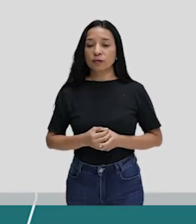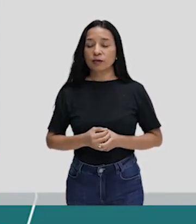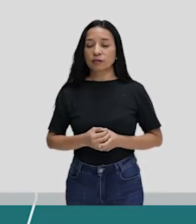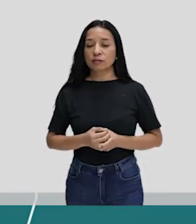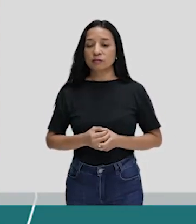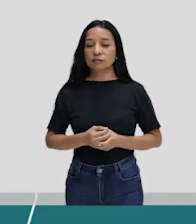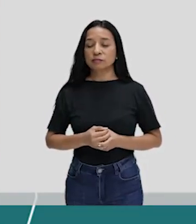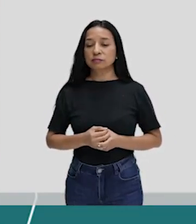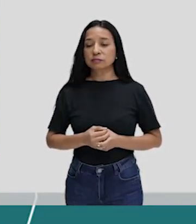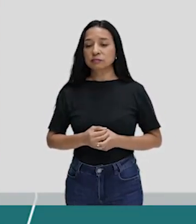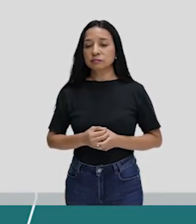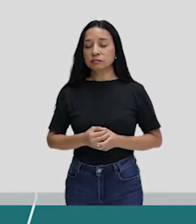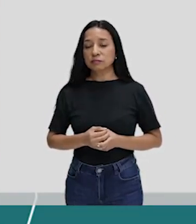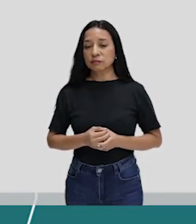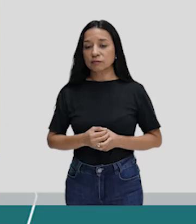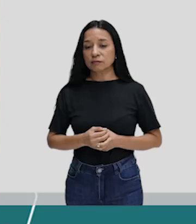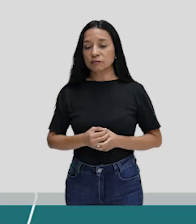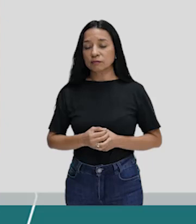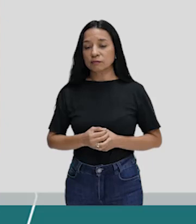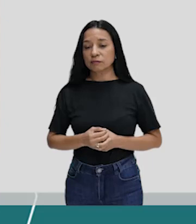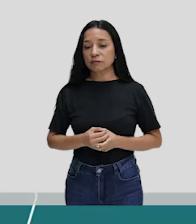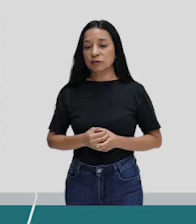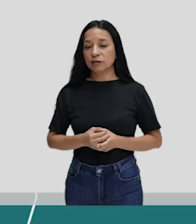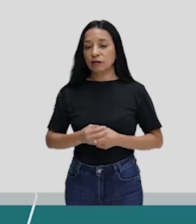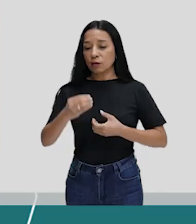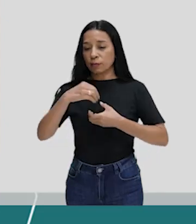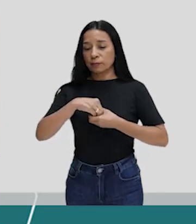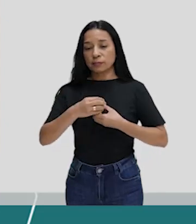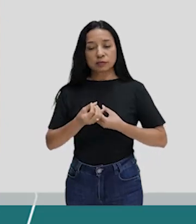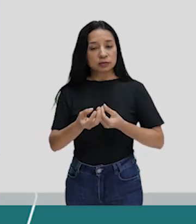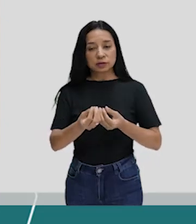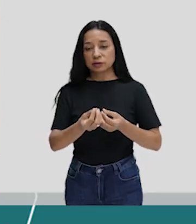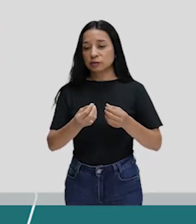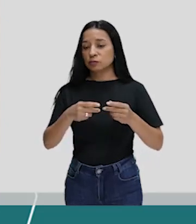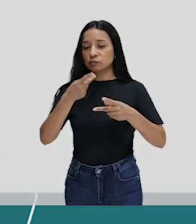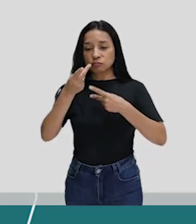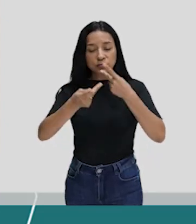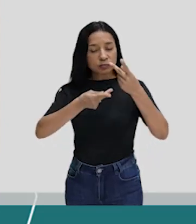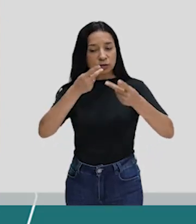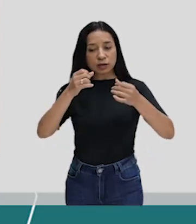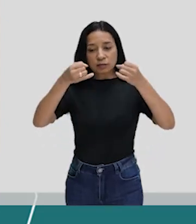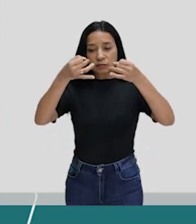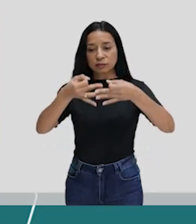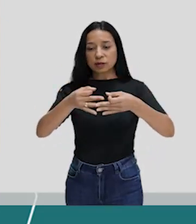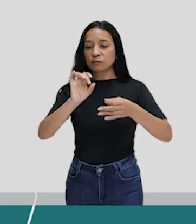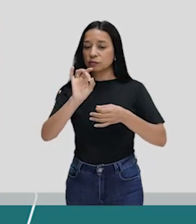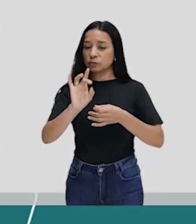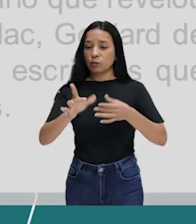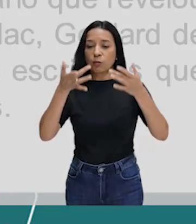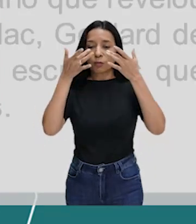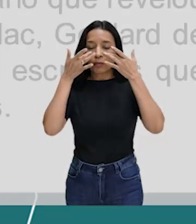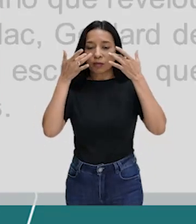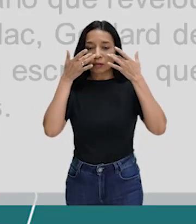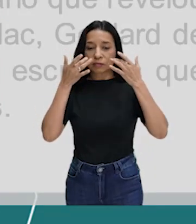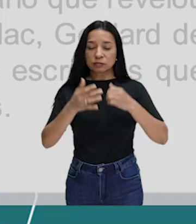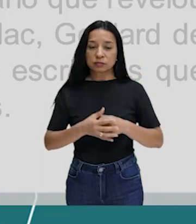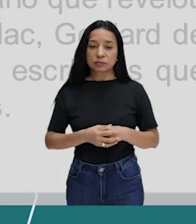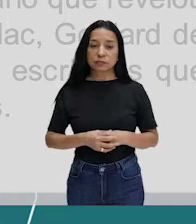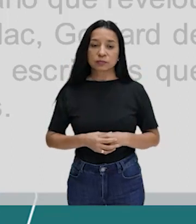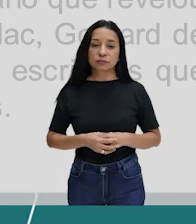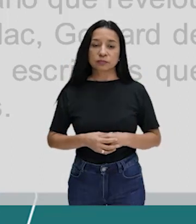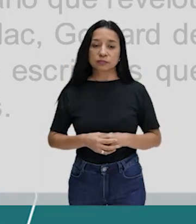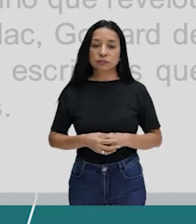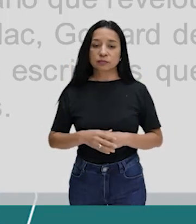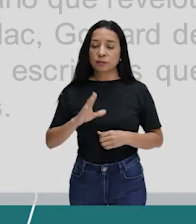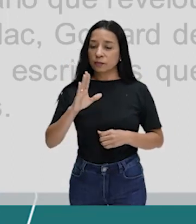explorada, se não era, Parnasiano não estava a fim de falar disso. Falava só da arte, tá? Que é a figurinha. Então, olha só.